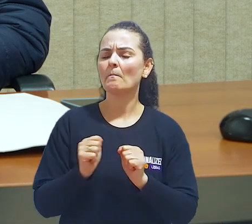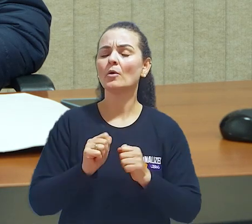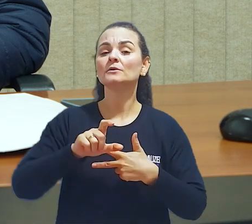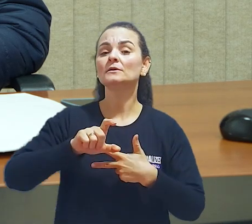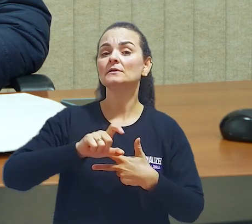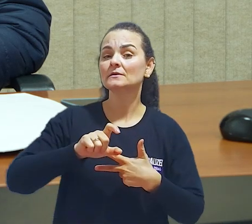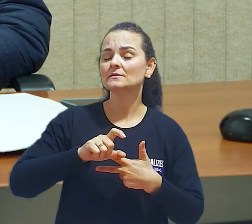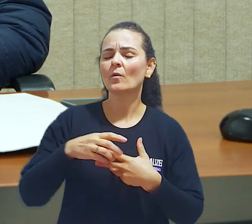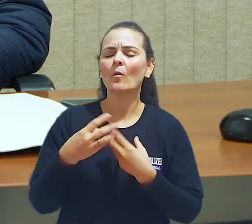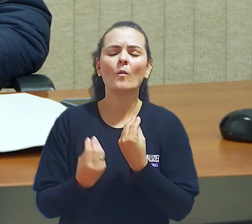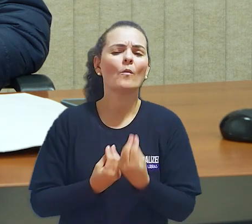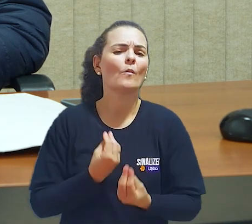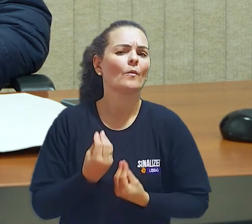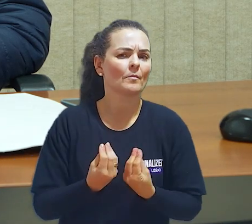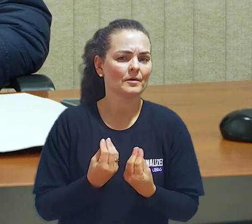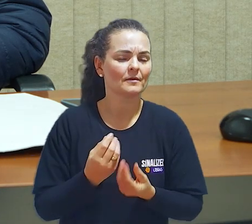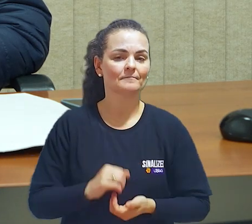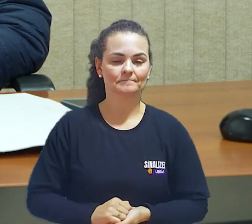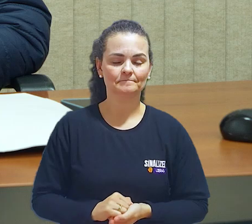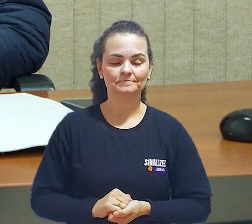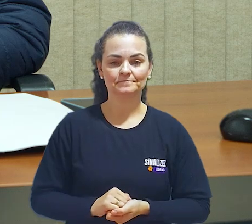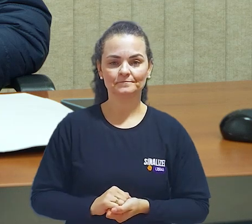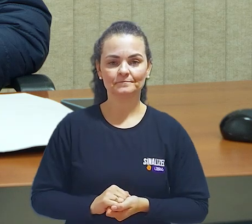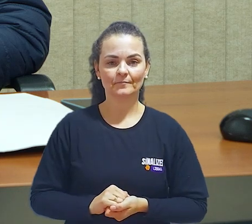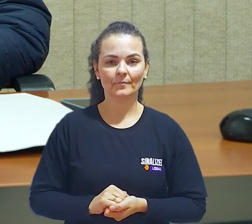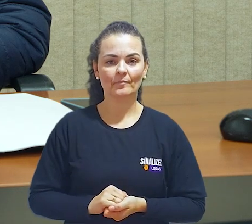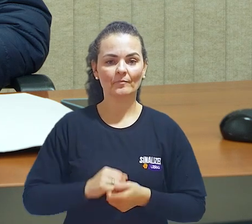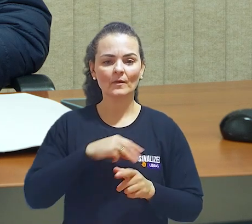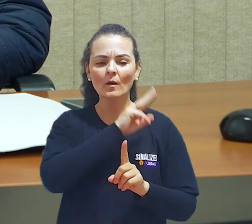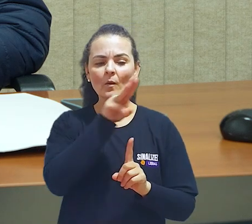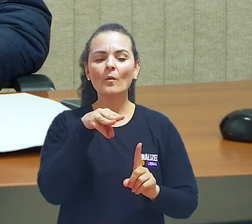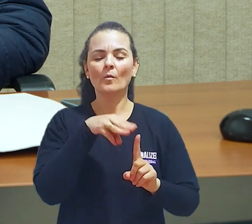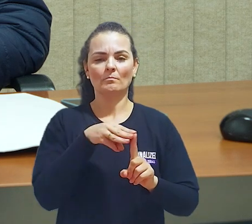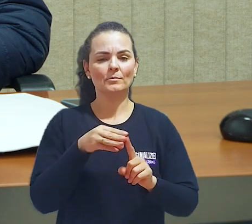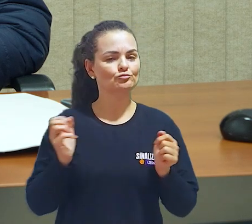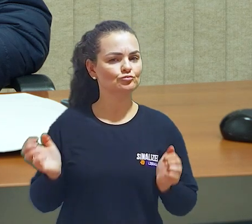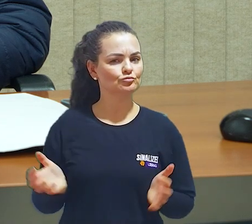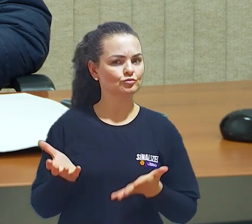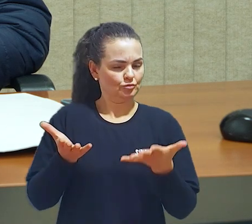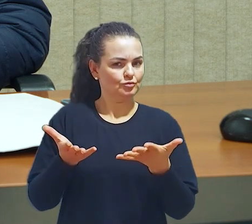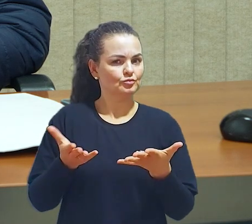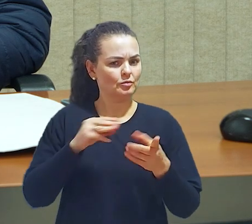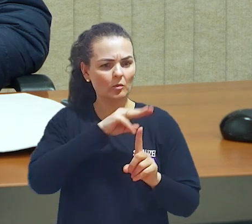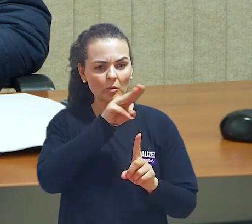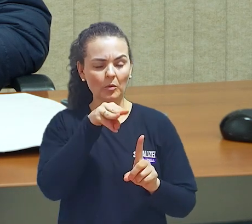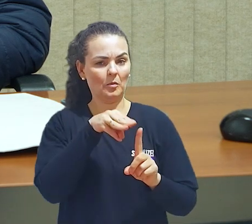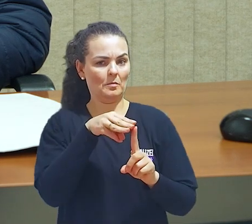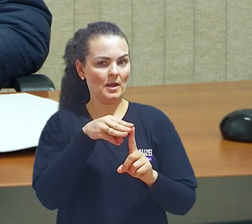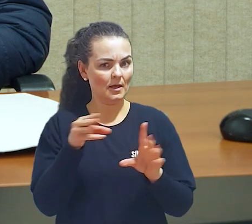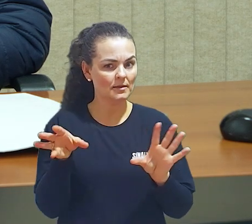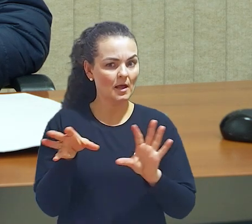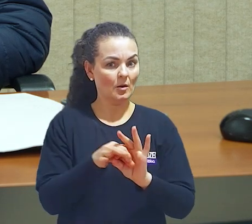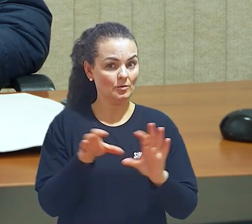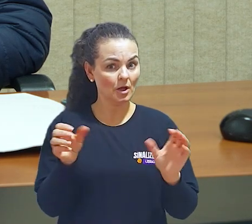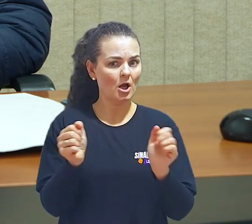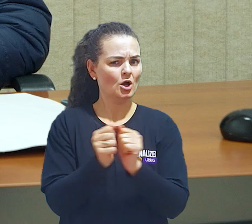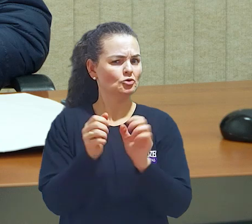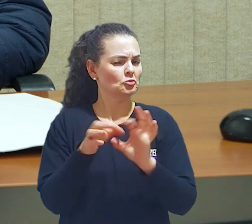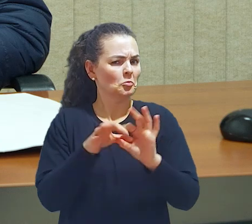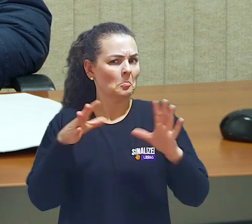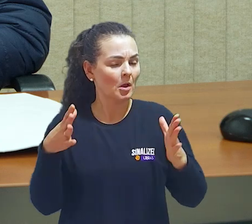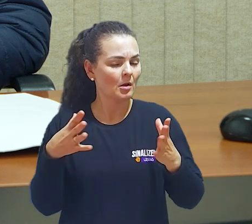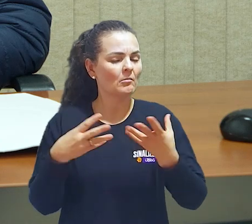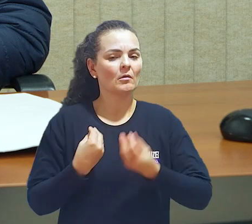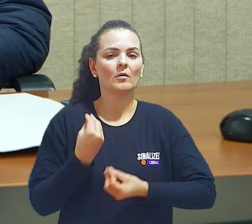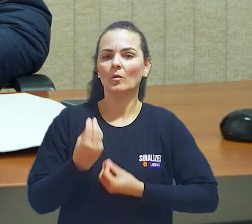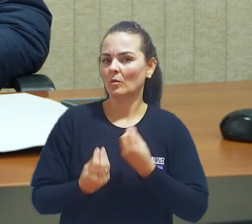executivo? A meta, né, de colaboração, ou seja, existe alguma meta de colaboração e dependência, ou é